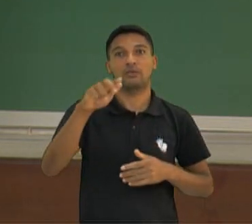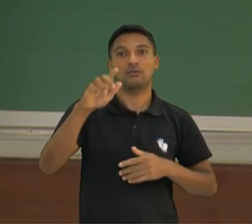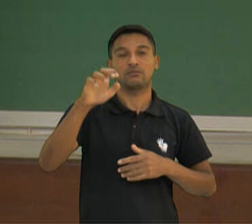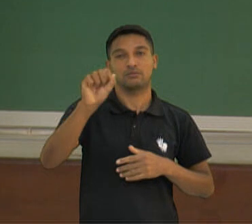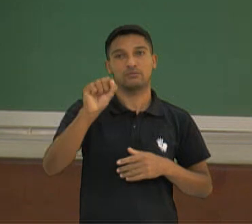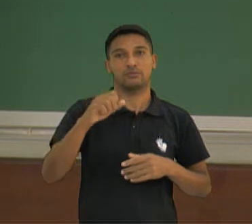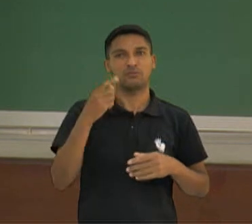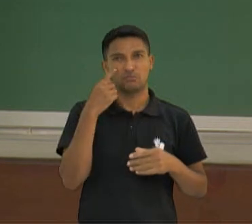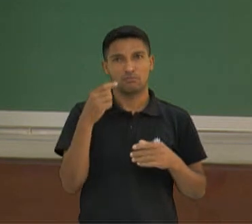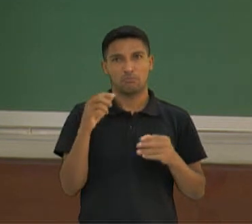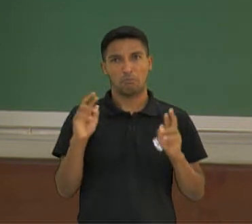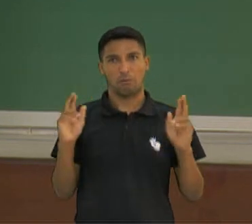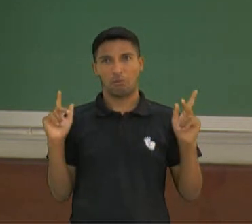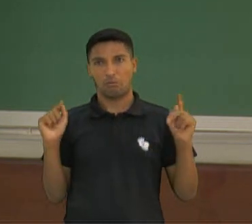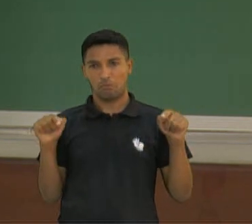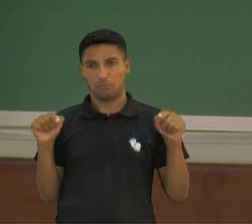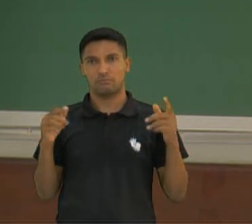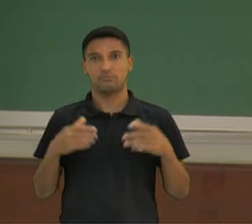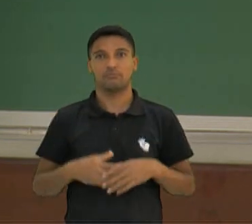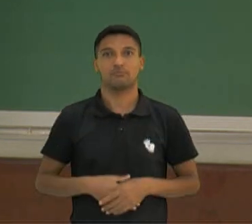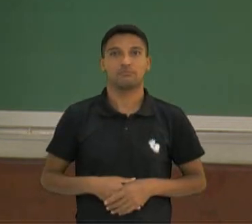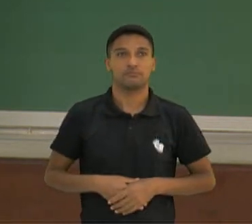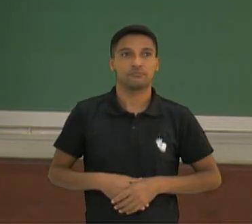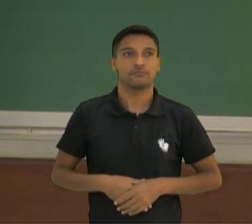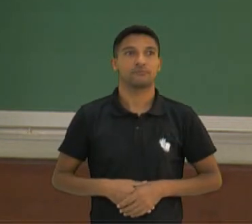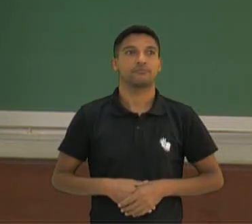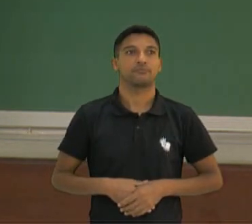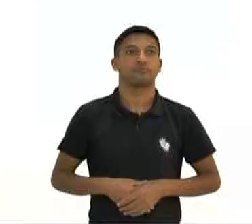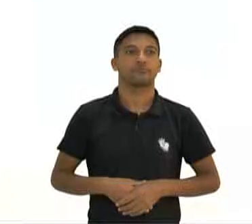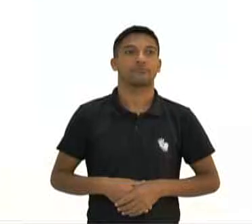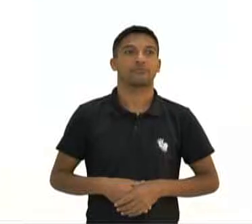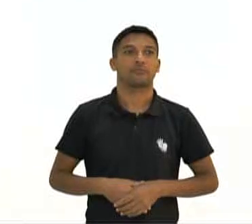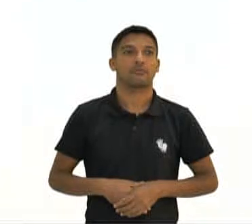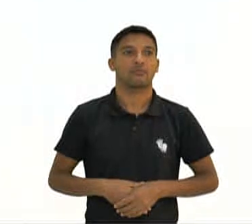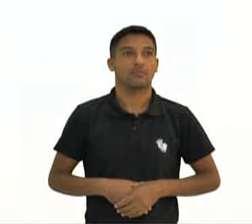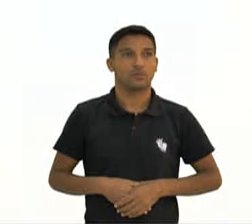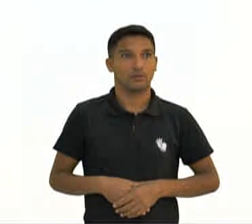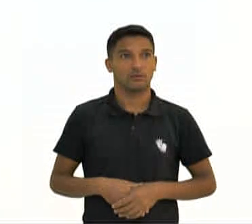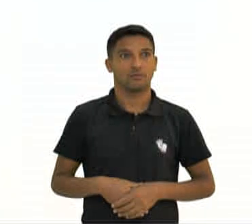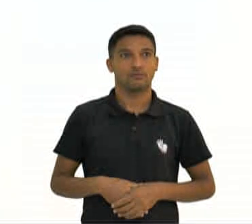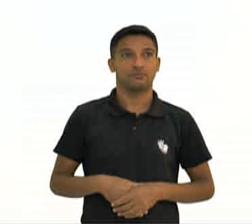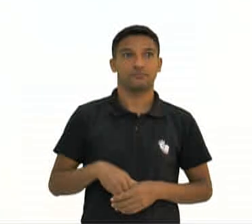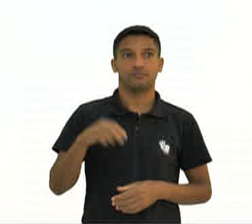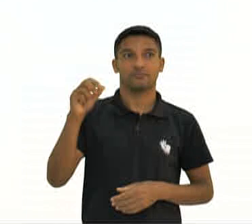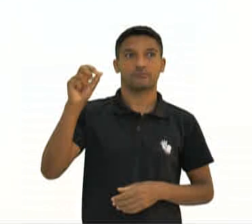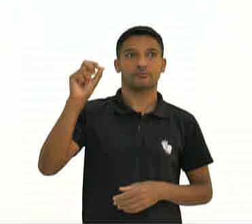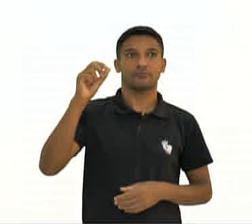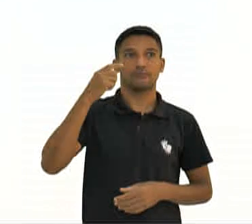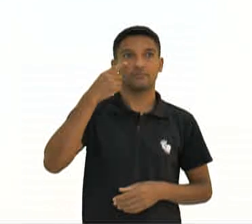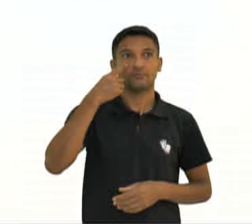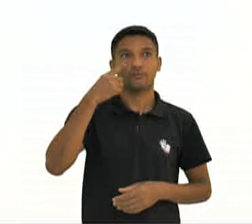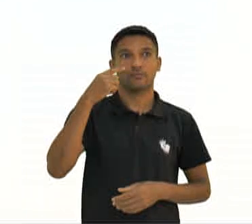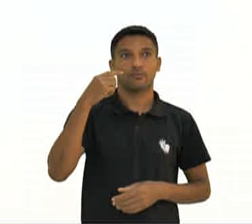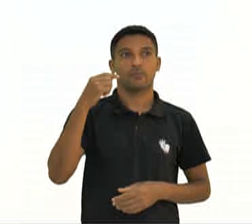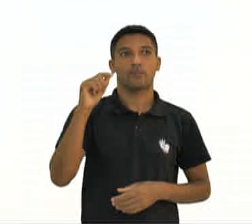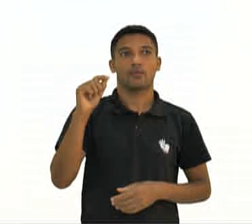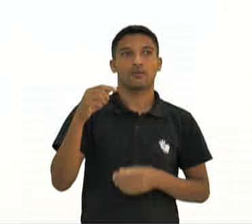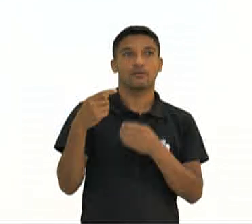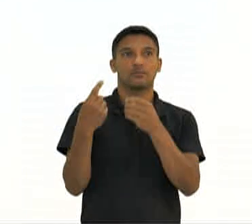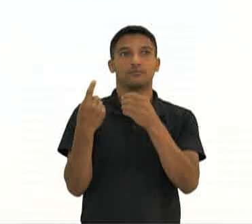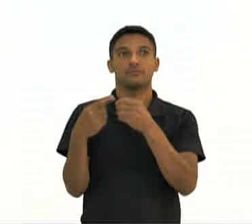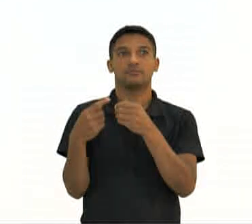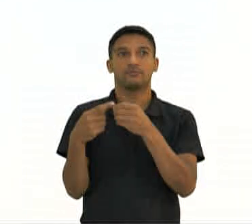interessante. Vamos em frente. Nova Delhi é uma cidade, como qualquer cidade, ela tem algum planejamento,